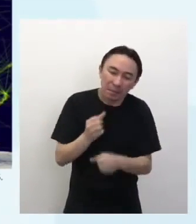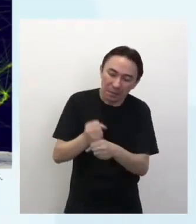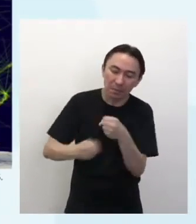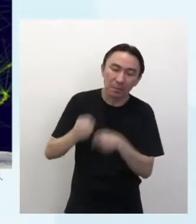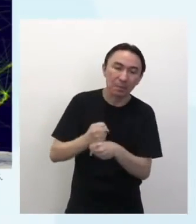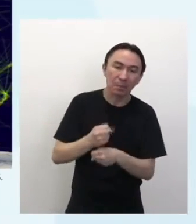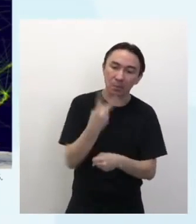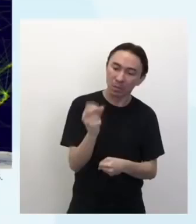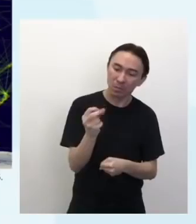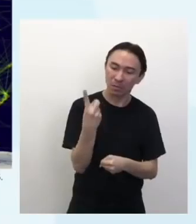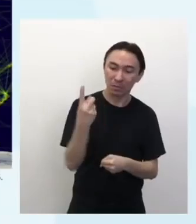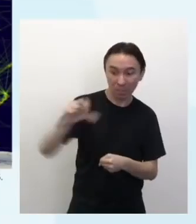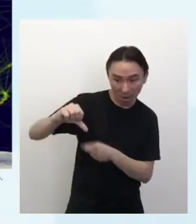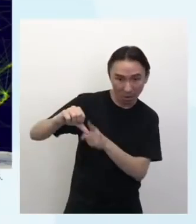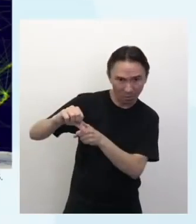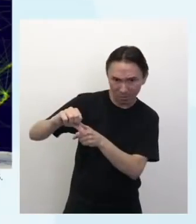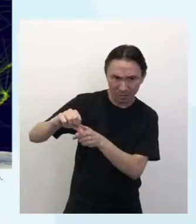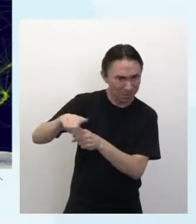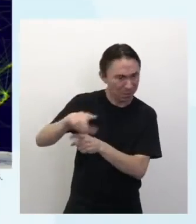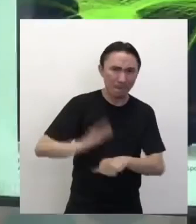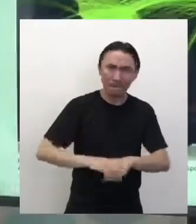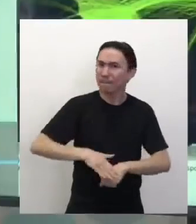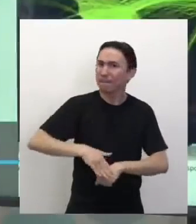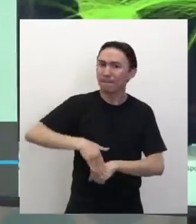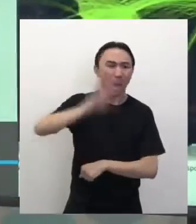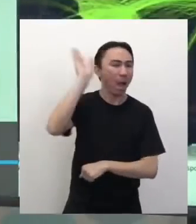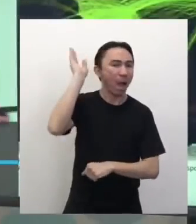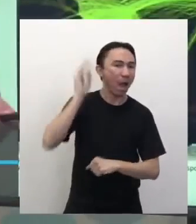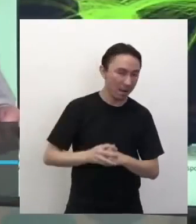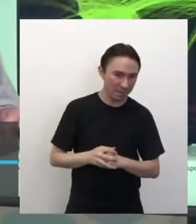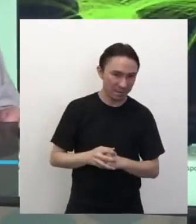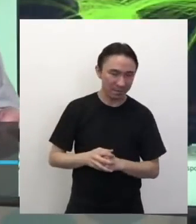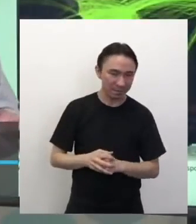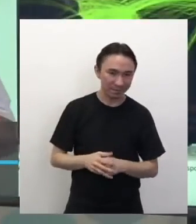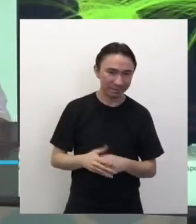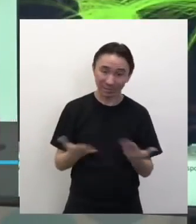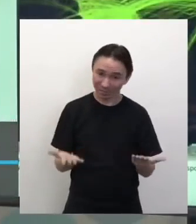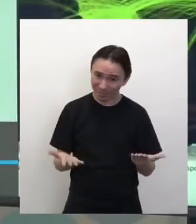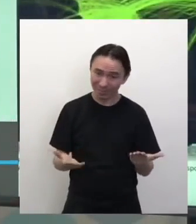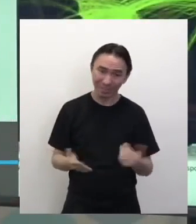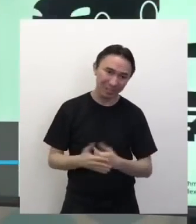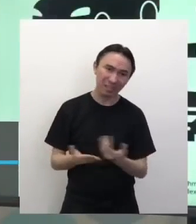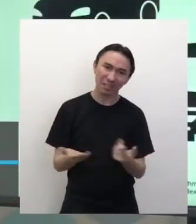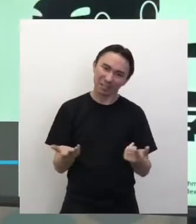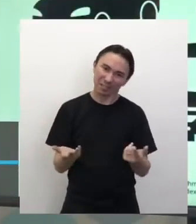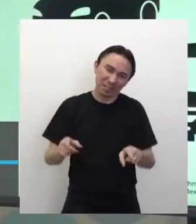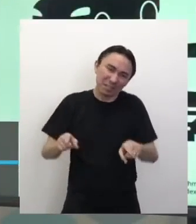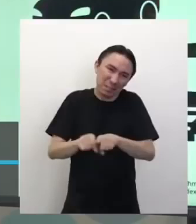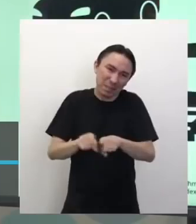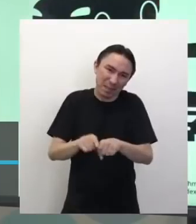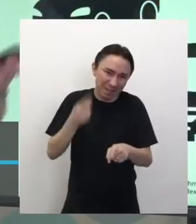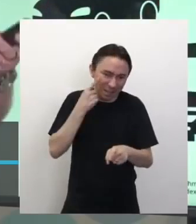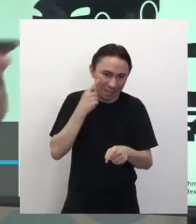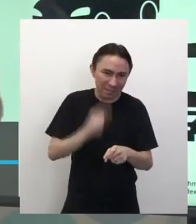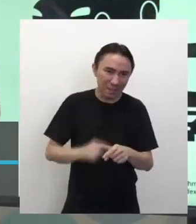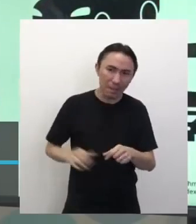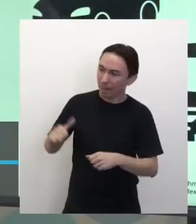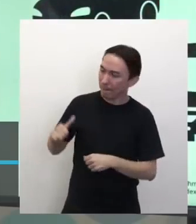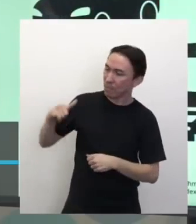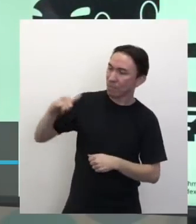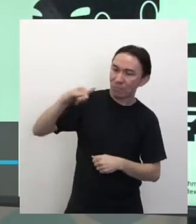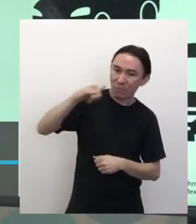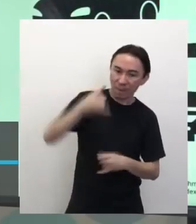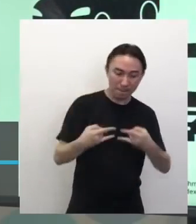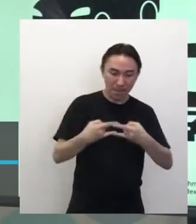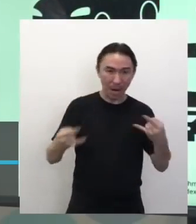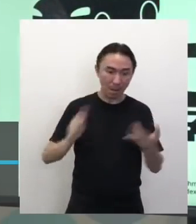anos depois, vai estar muito maior essa questão lá, até pelo barateamento das viagens, com o passar do tempo, né, e